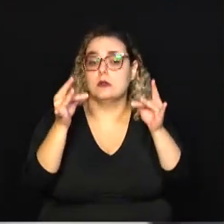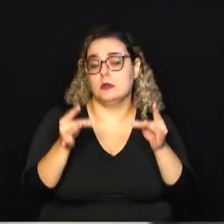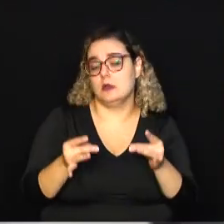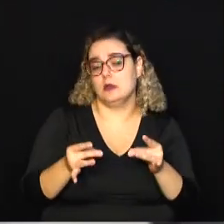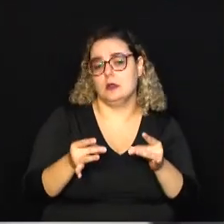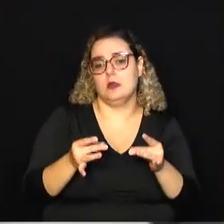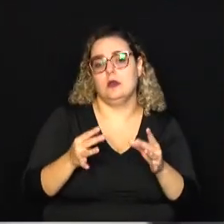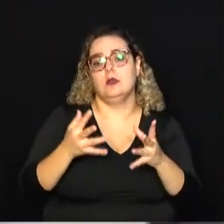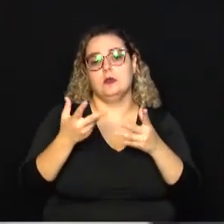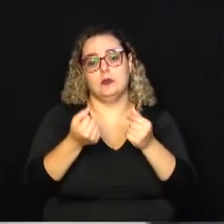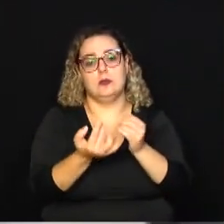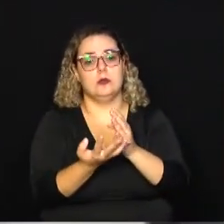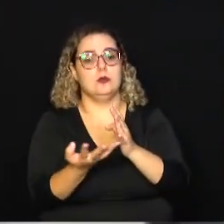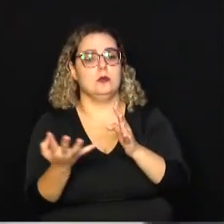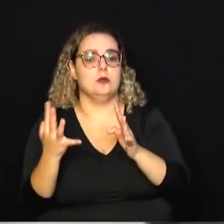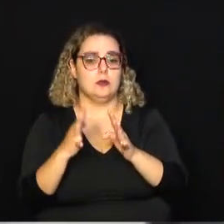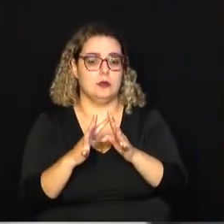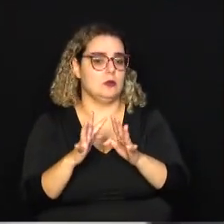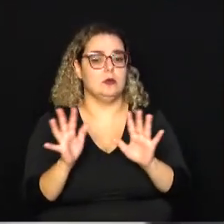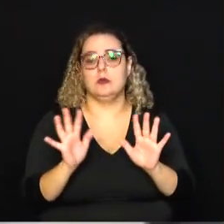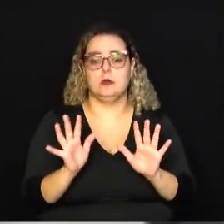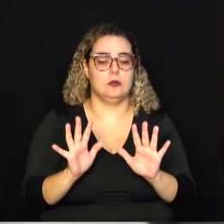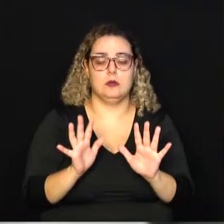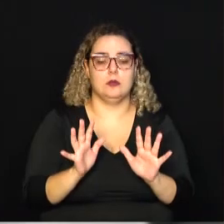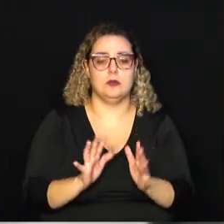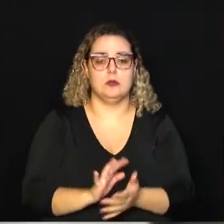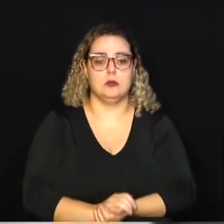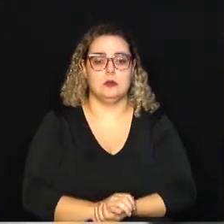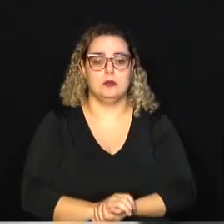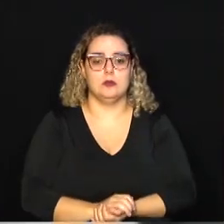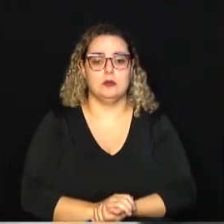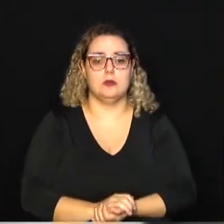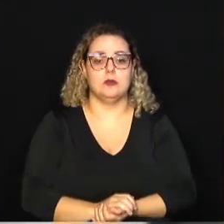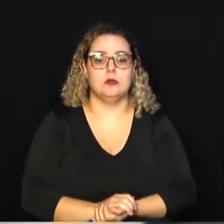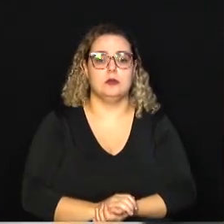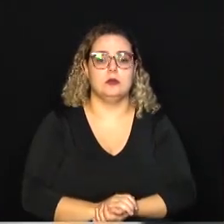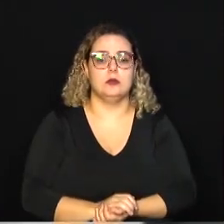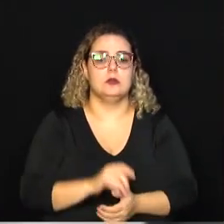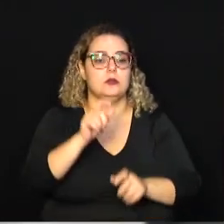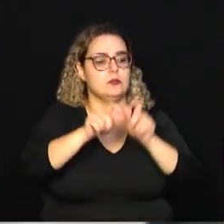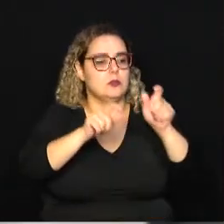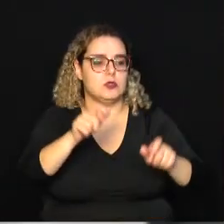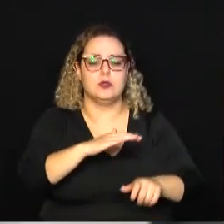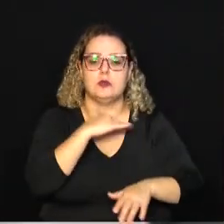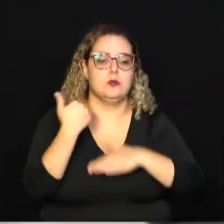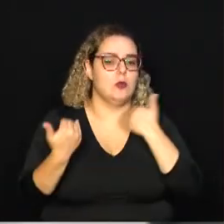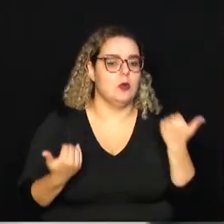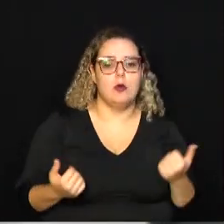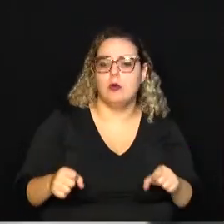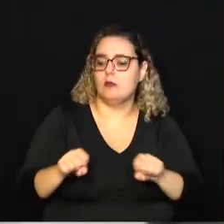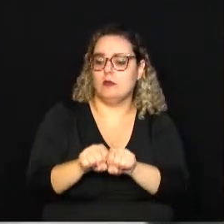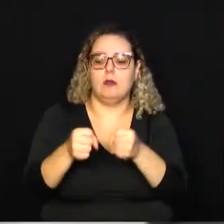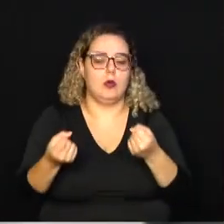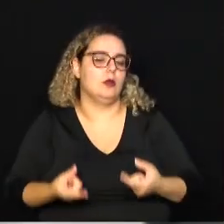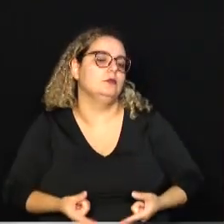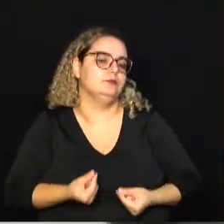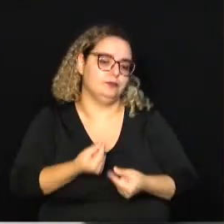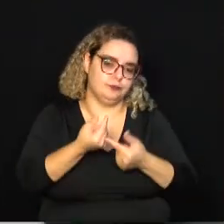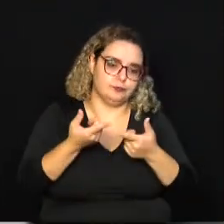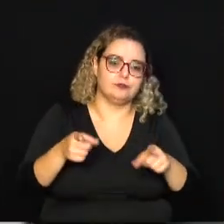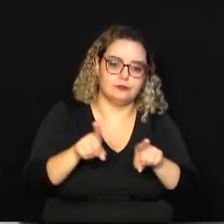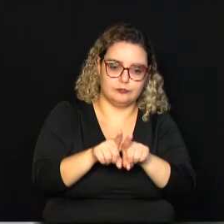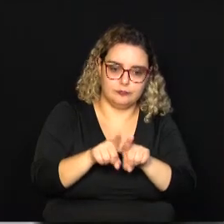as medidas de isolamento, de falência, de quebra, de colapso econômico, né?